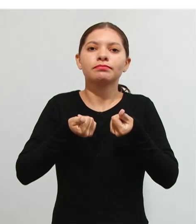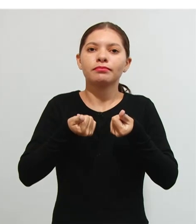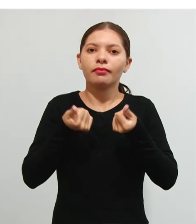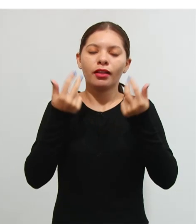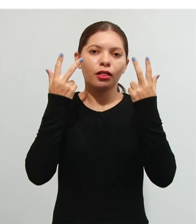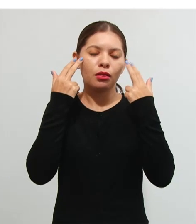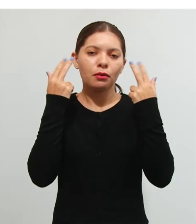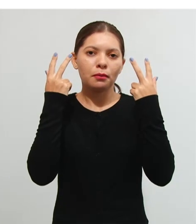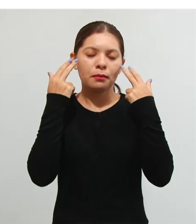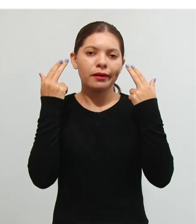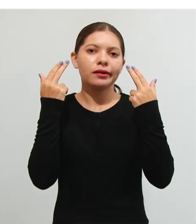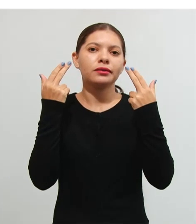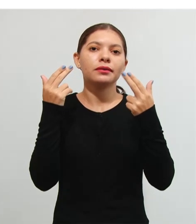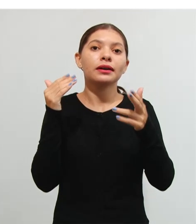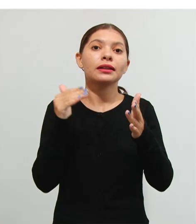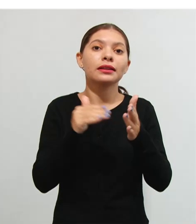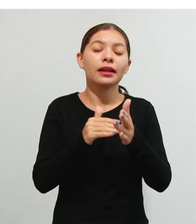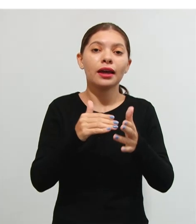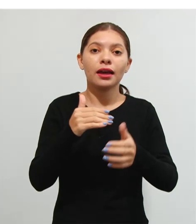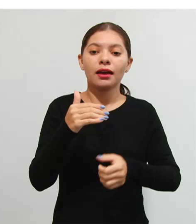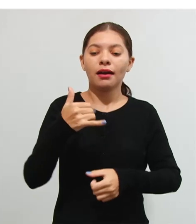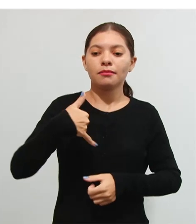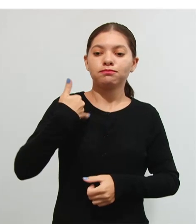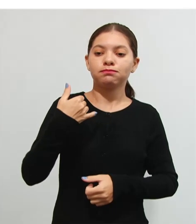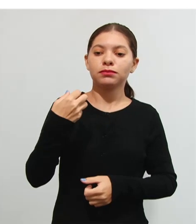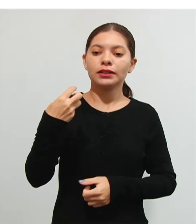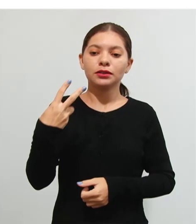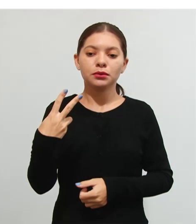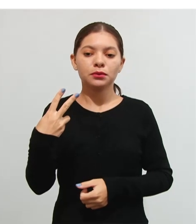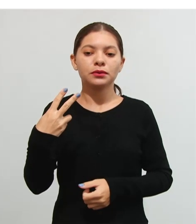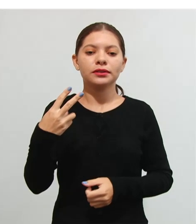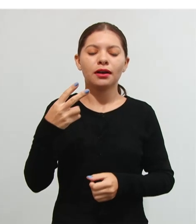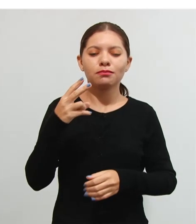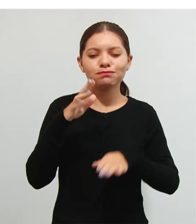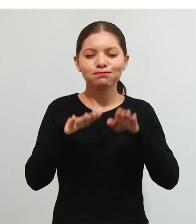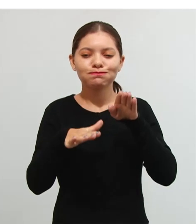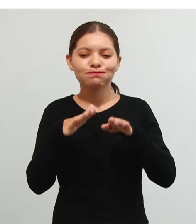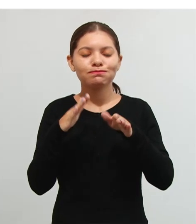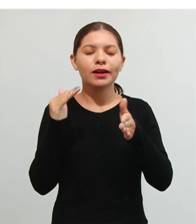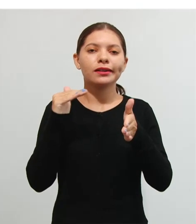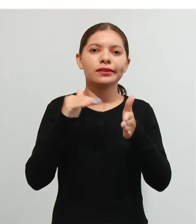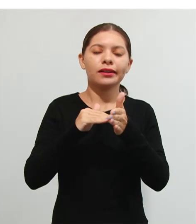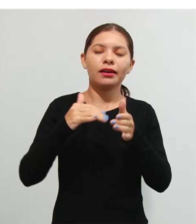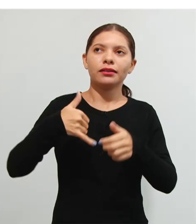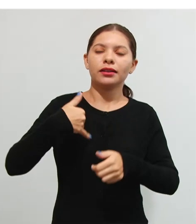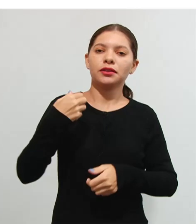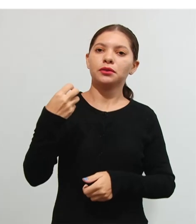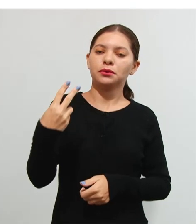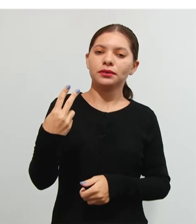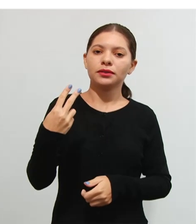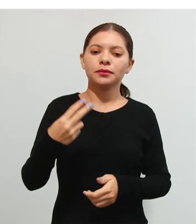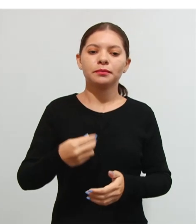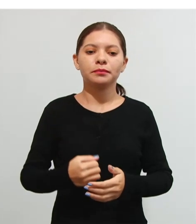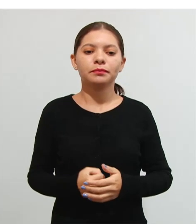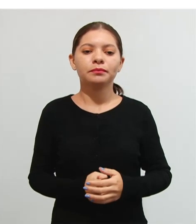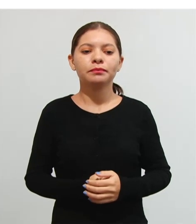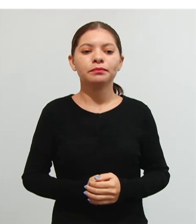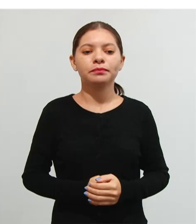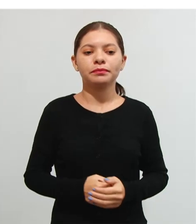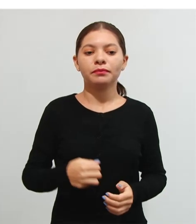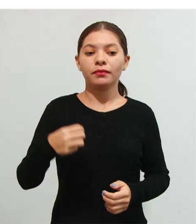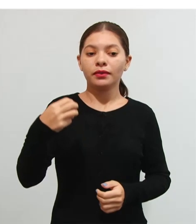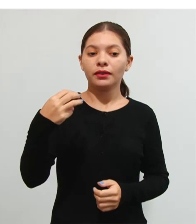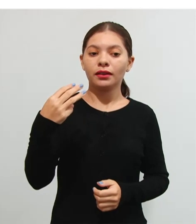normalidade até 2 anos, mais ou menos, né, até 2 anos. E a síndrome de Rett,